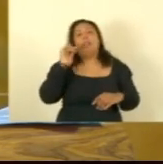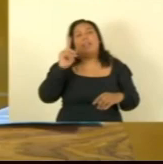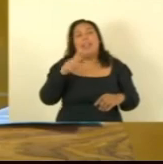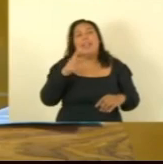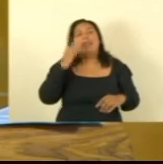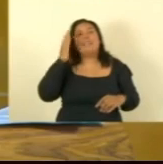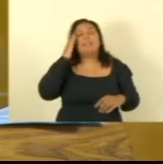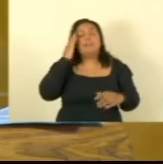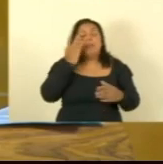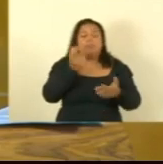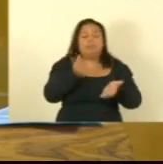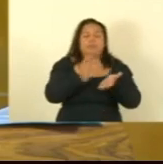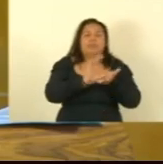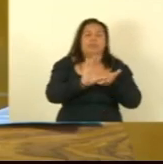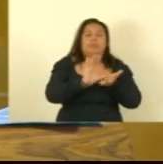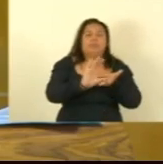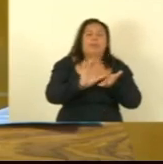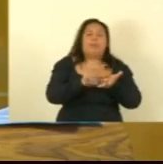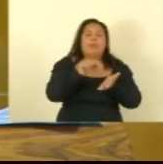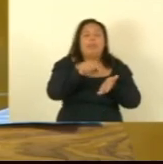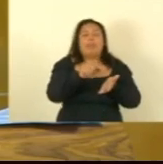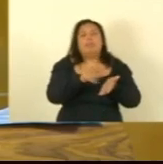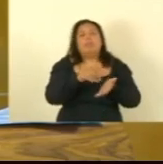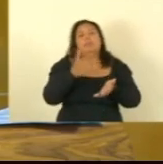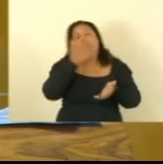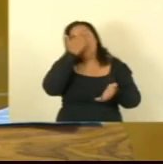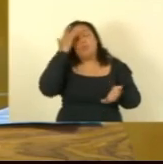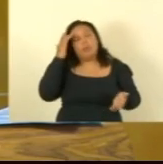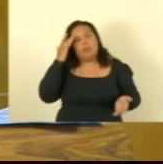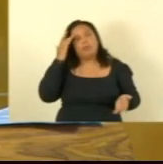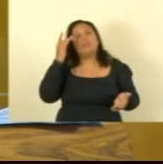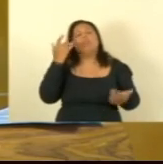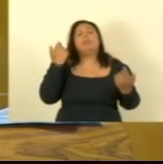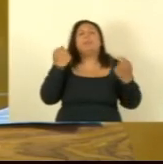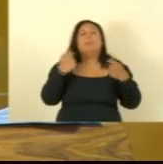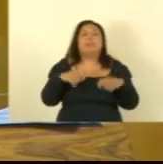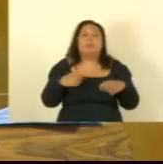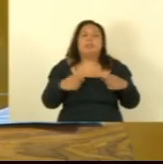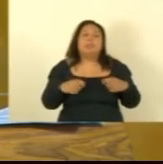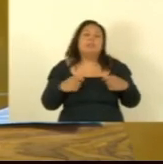essa verba para estes jovens que são